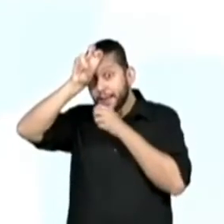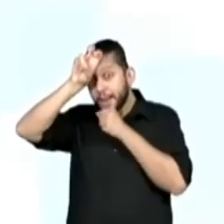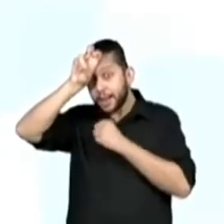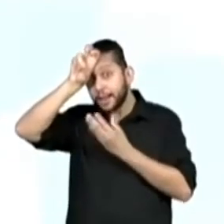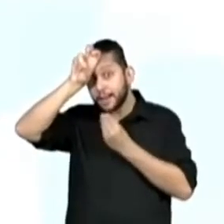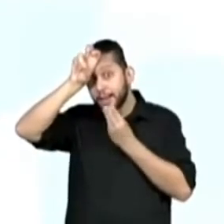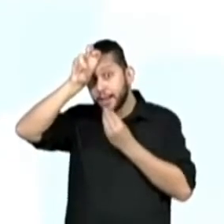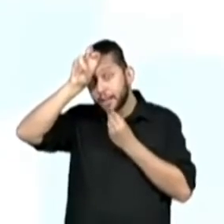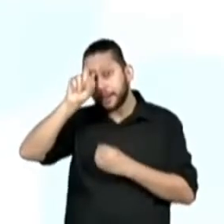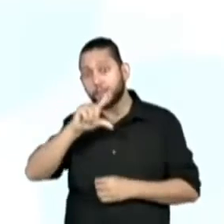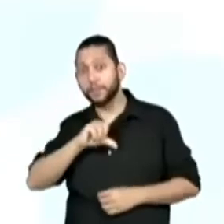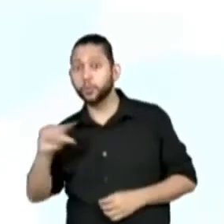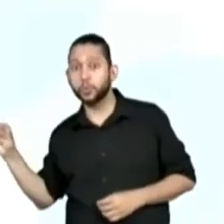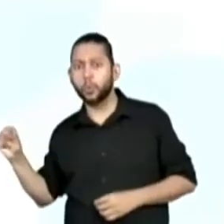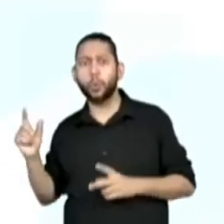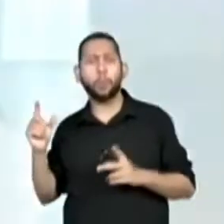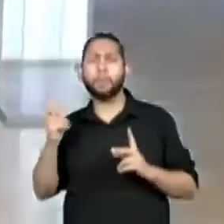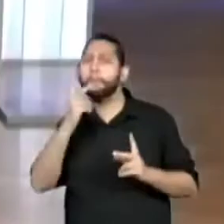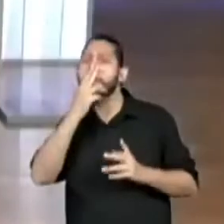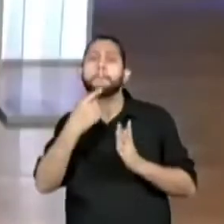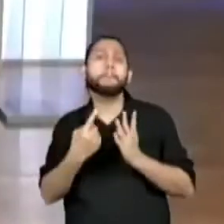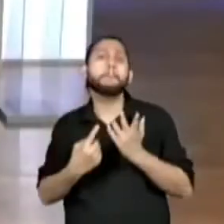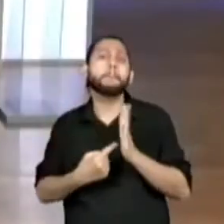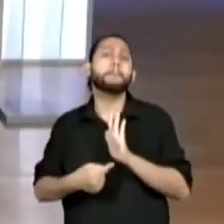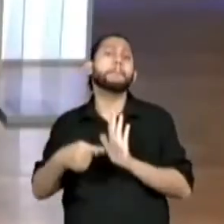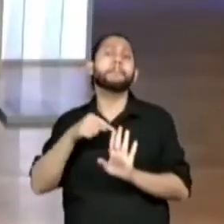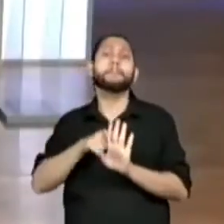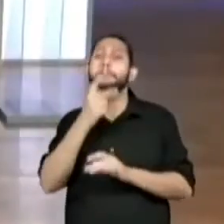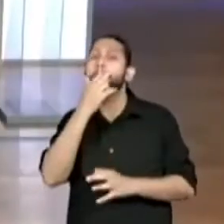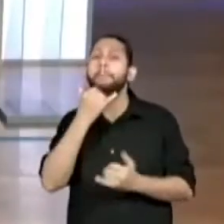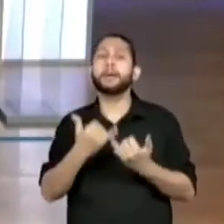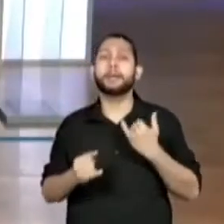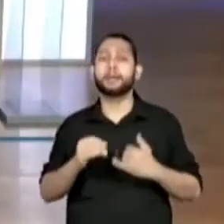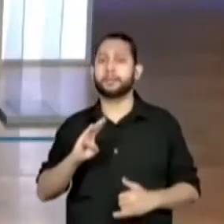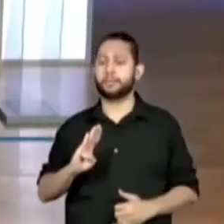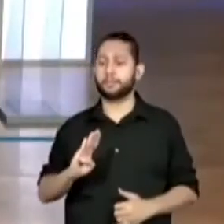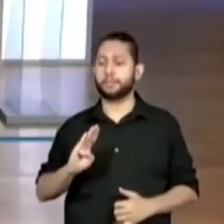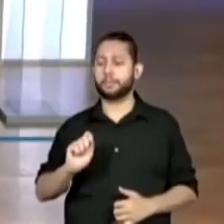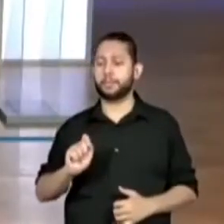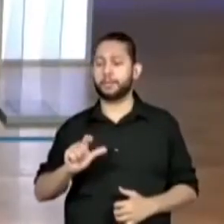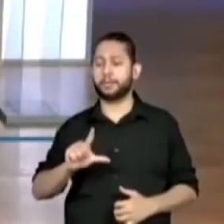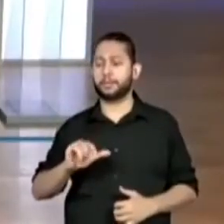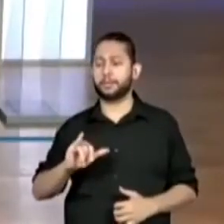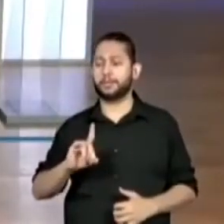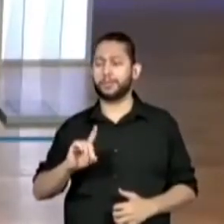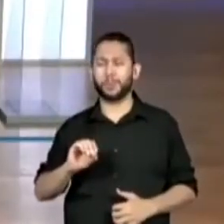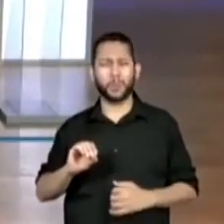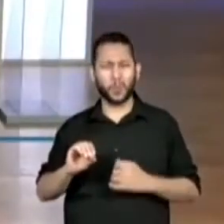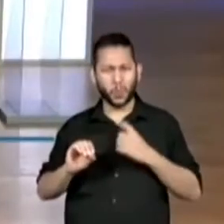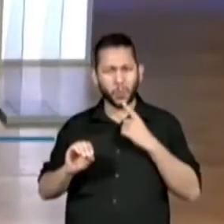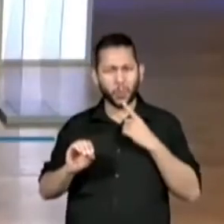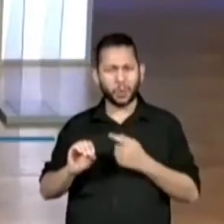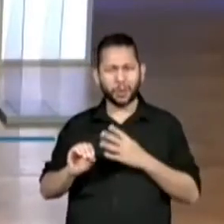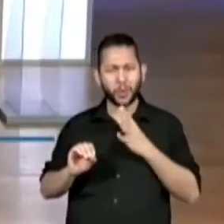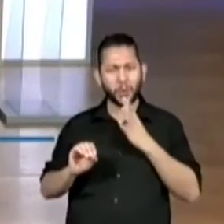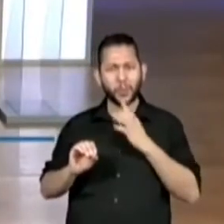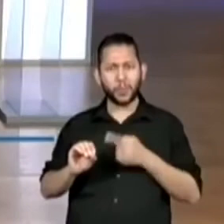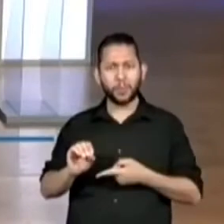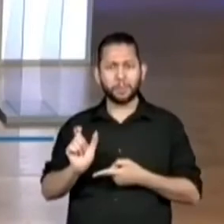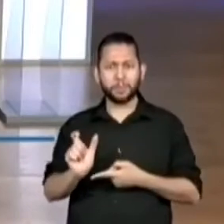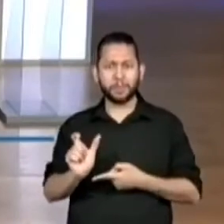na história? O que a gente pode imaginar que ela fez? Pensando aí nessa palavra,